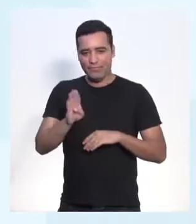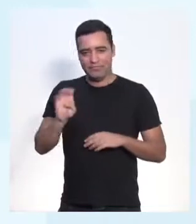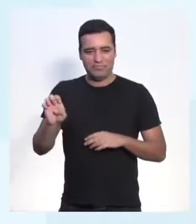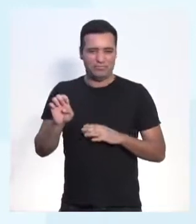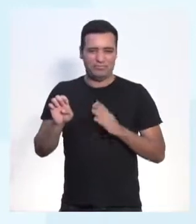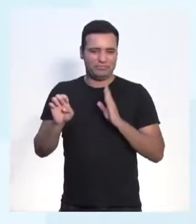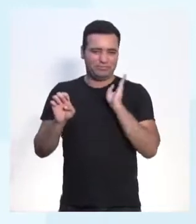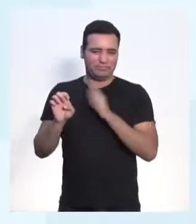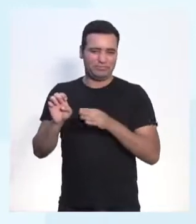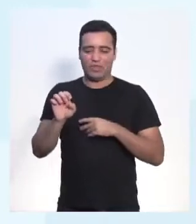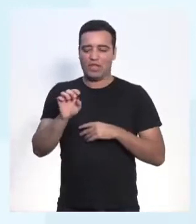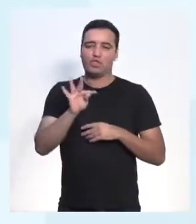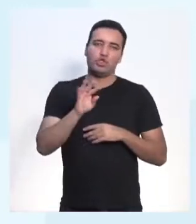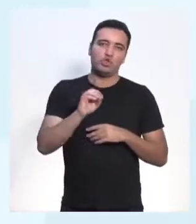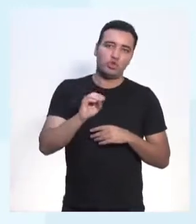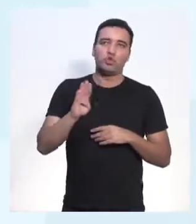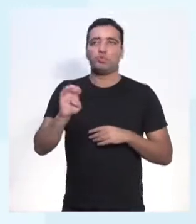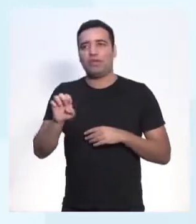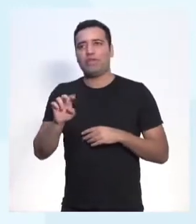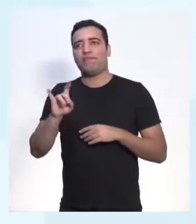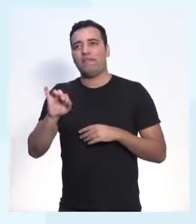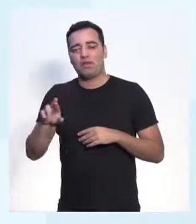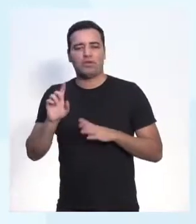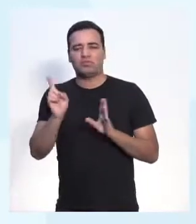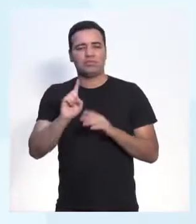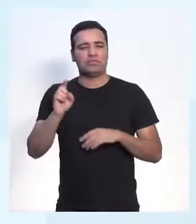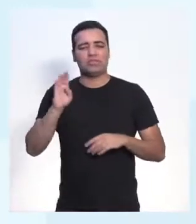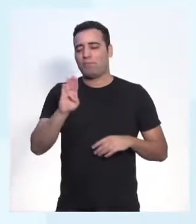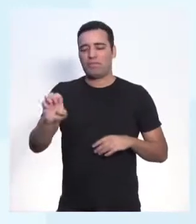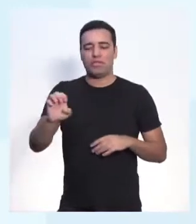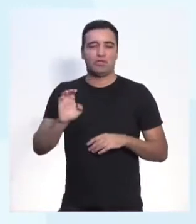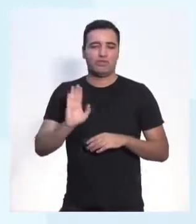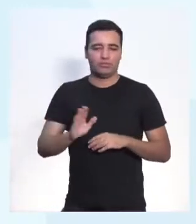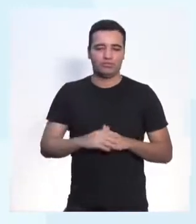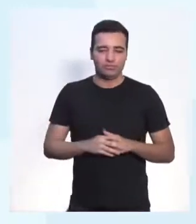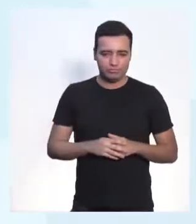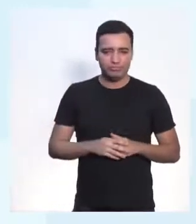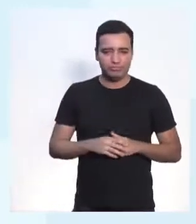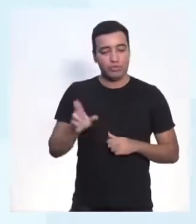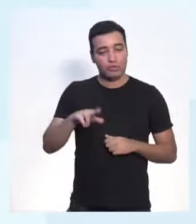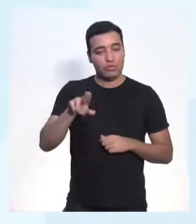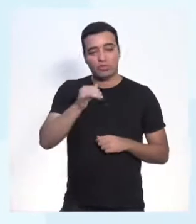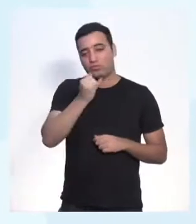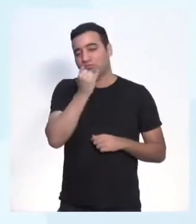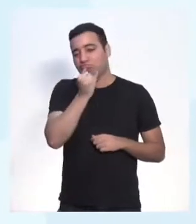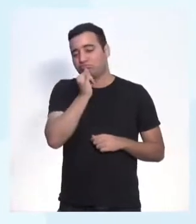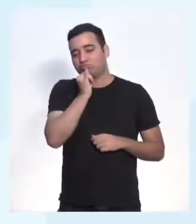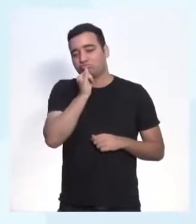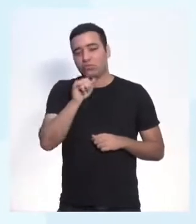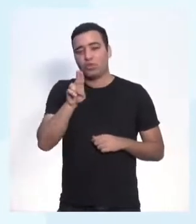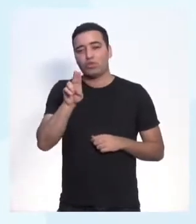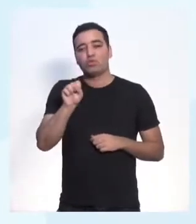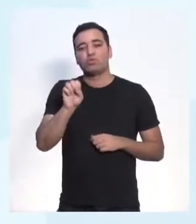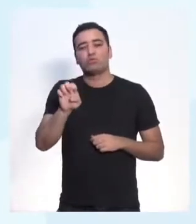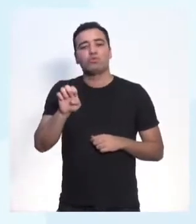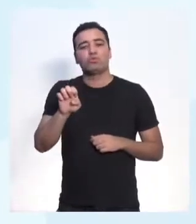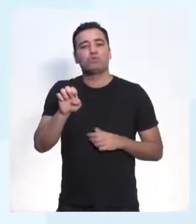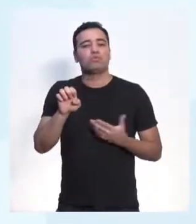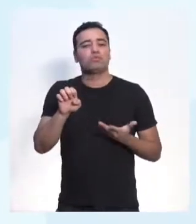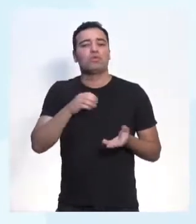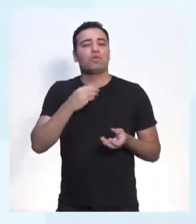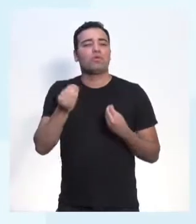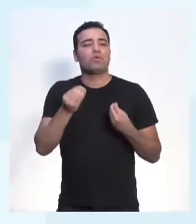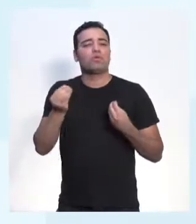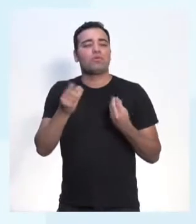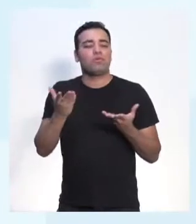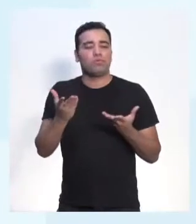Tá? Então, be mais o past participle. E aí vocês vão usar aí o verbo, por exemplo, o verbo use. Qual que é o participo passado do